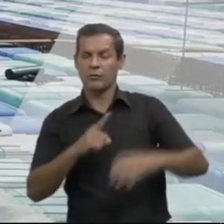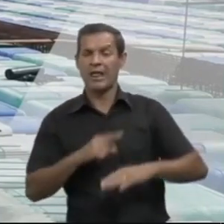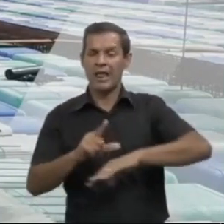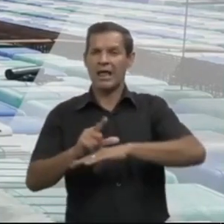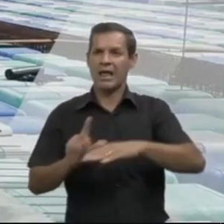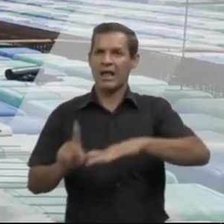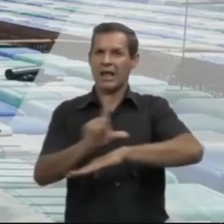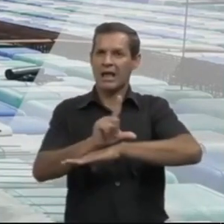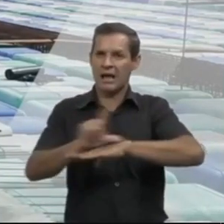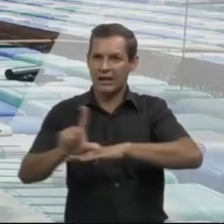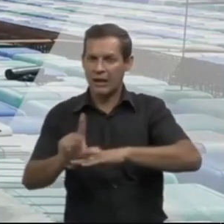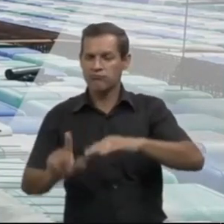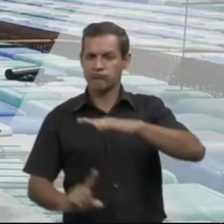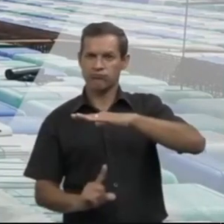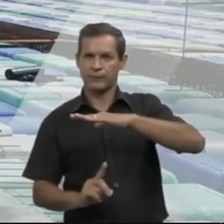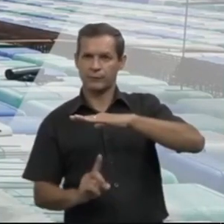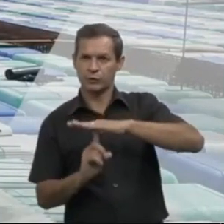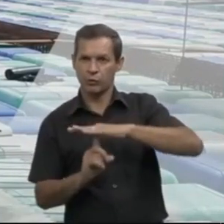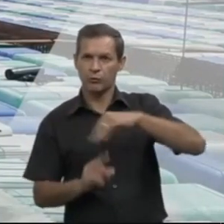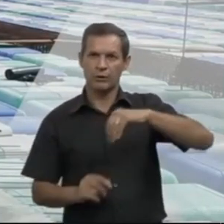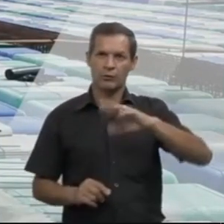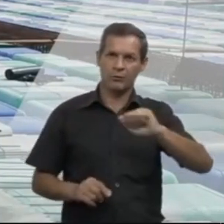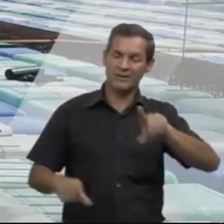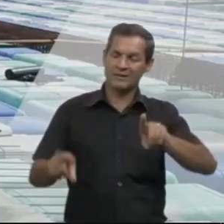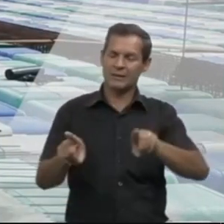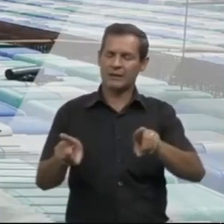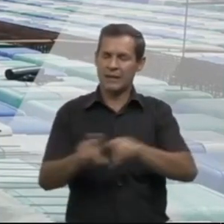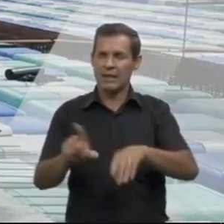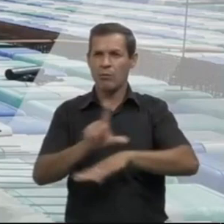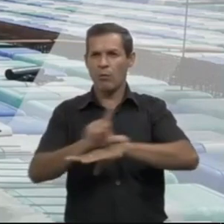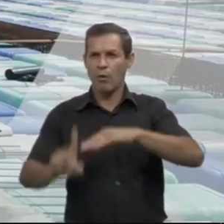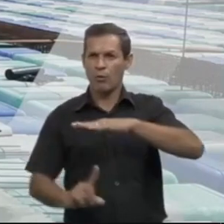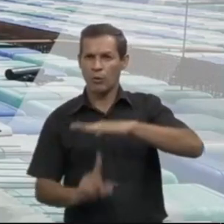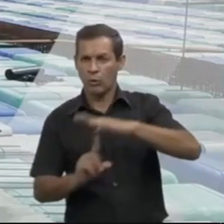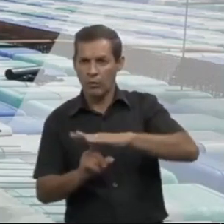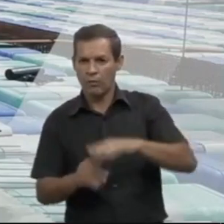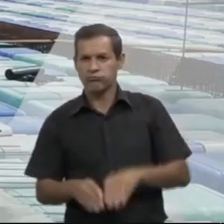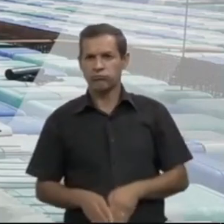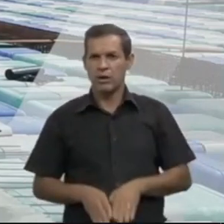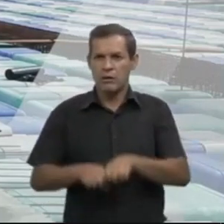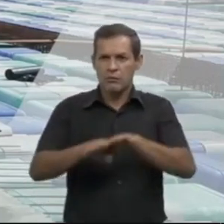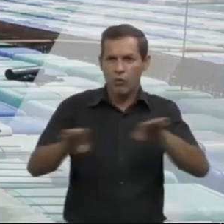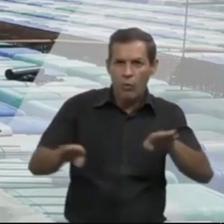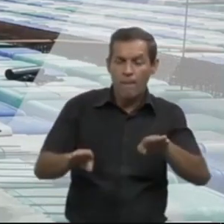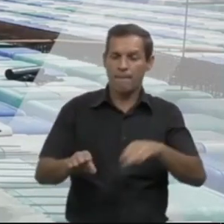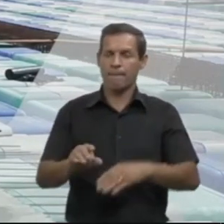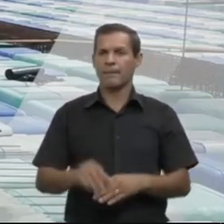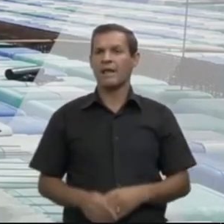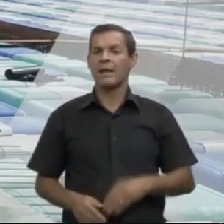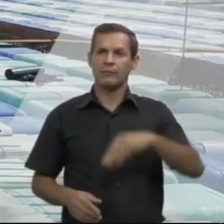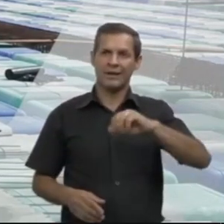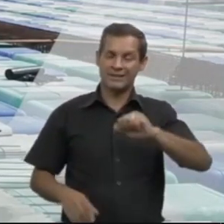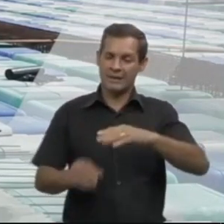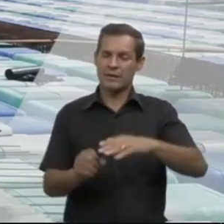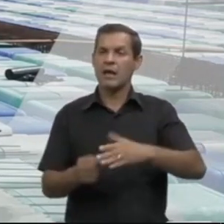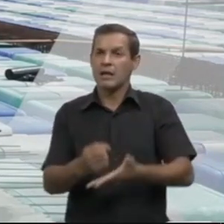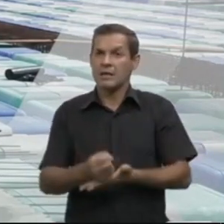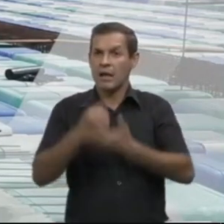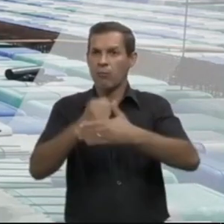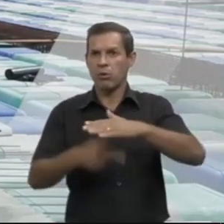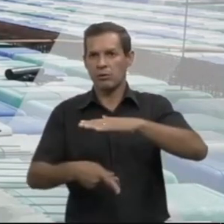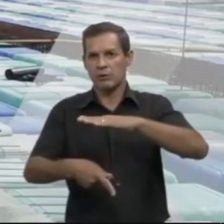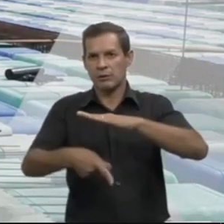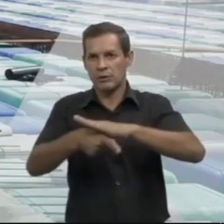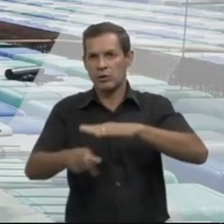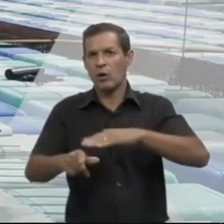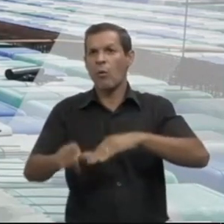a laje cogumelo maciça. Nessa laje a gente tem um pano de laje completamente maciço que apoia diretamente no pilar, ou uma